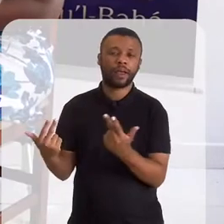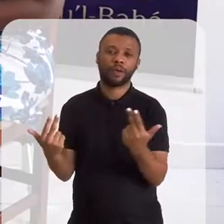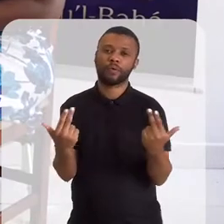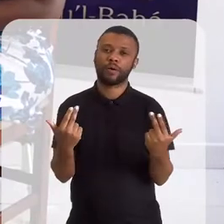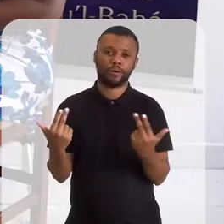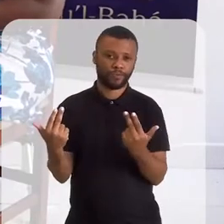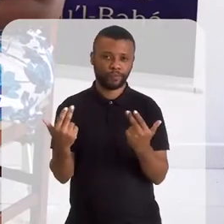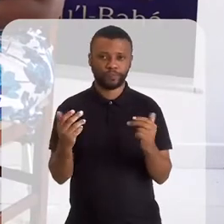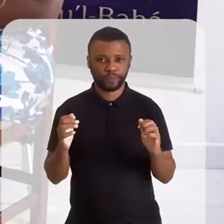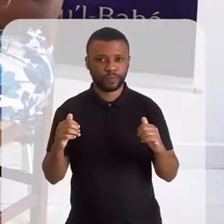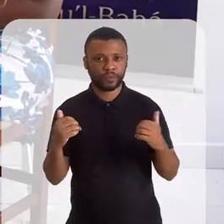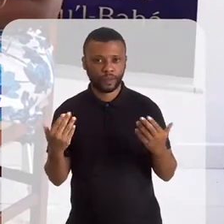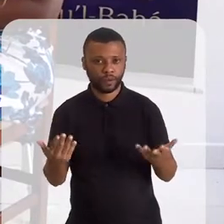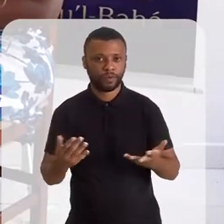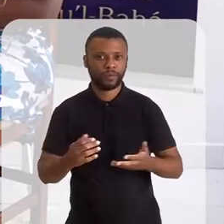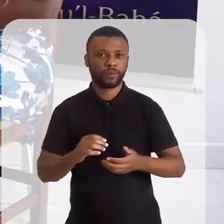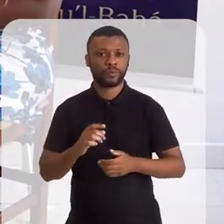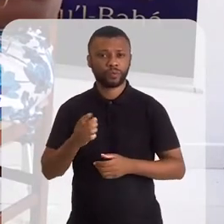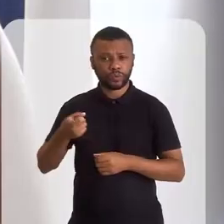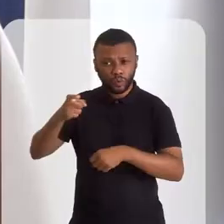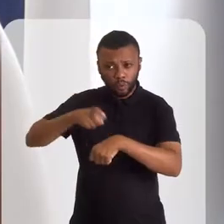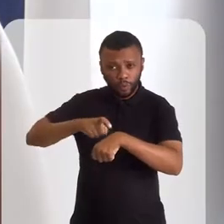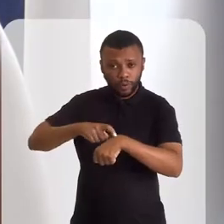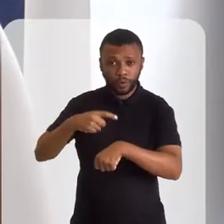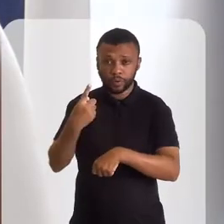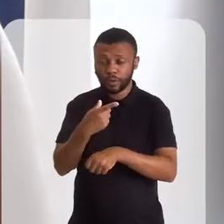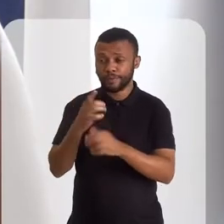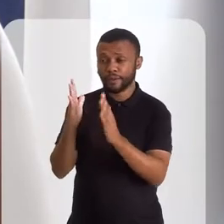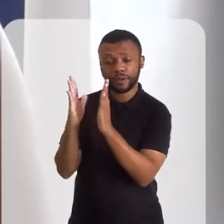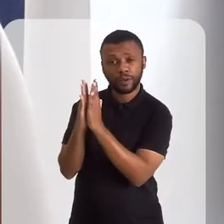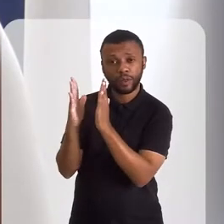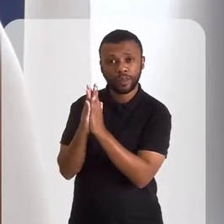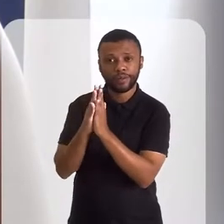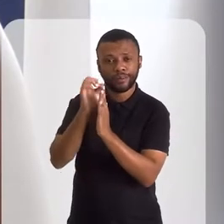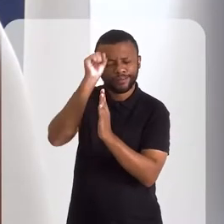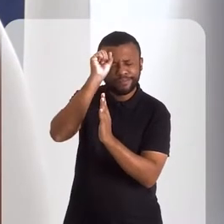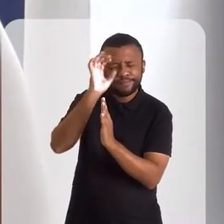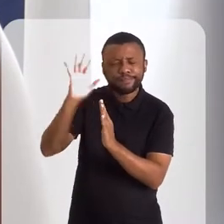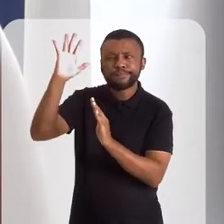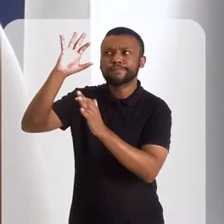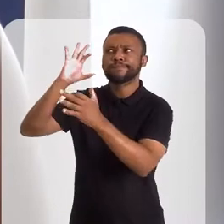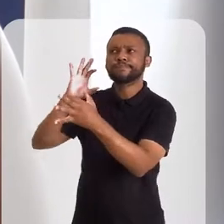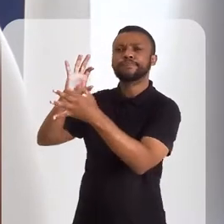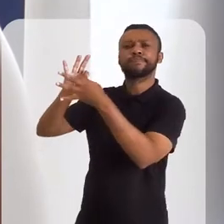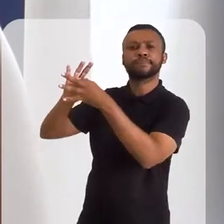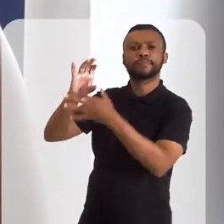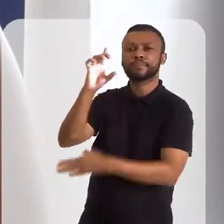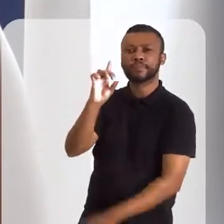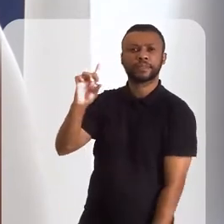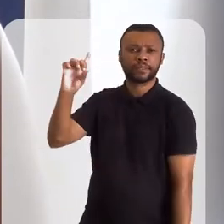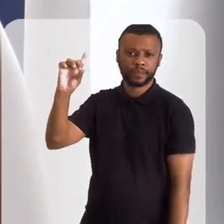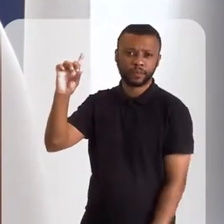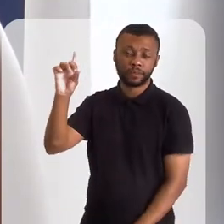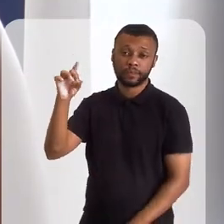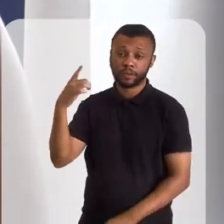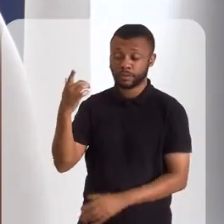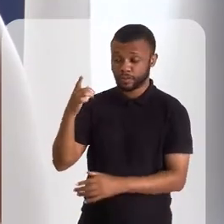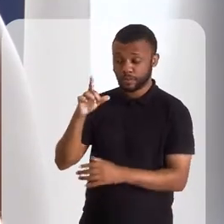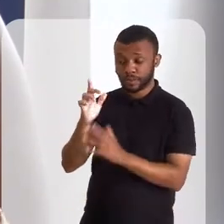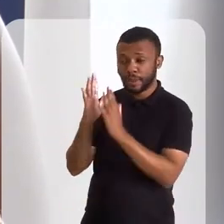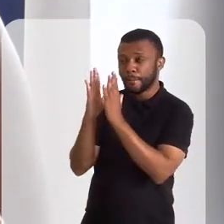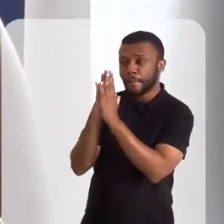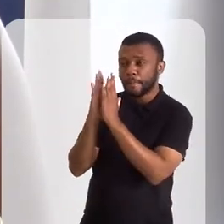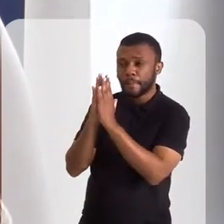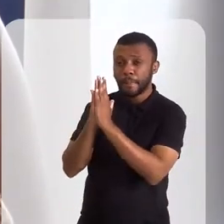fé, iguais, né? Então, quando a gente faz o Allah Rabbá, a gente está se conectando a Deus, né?